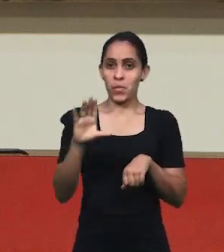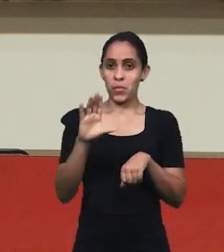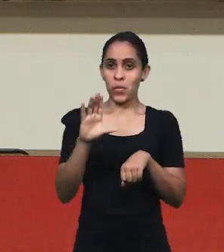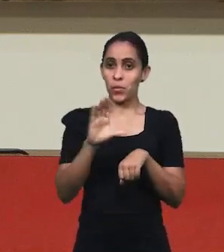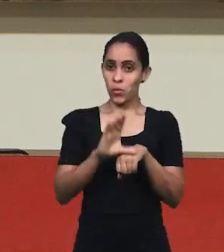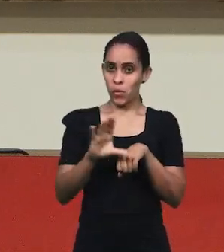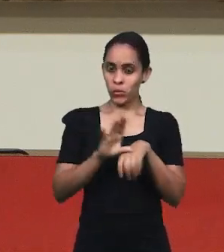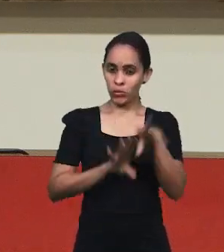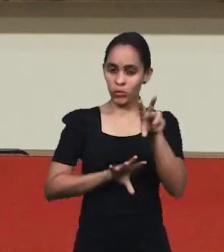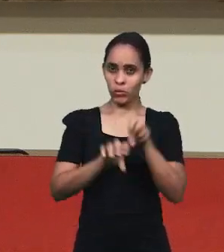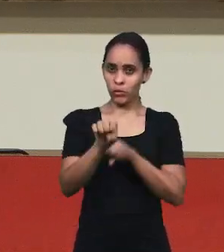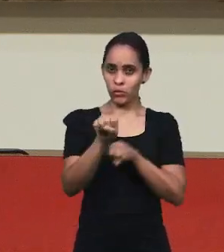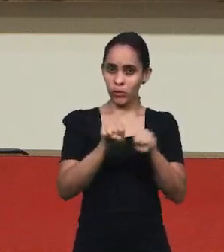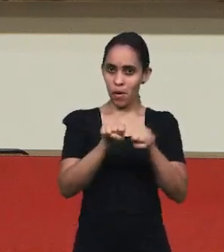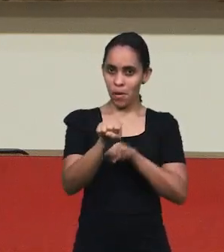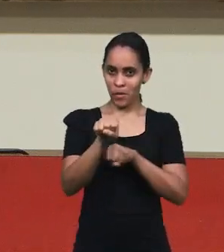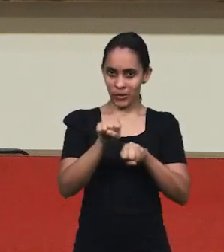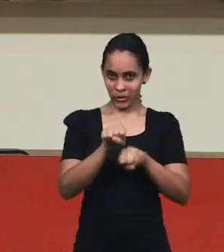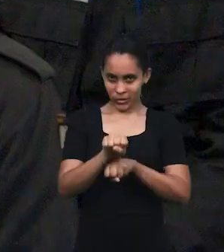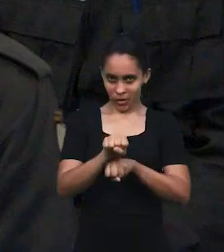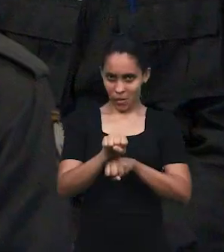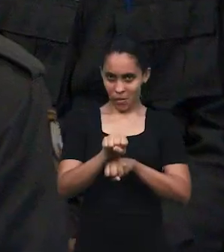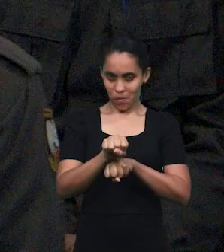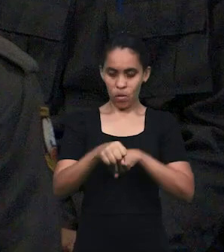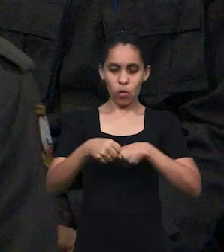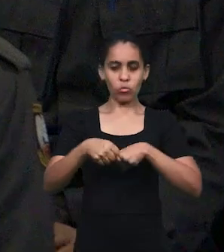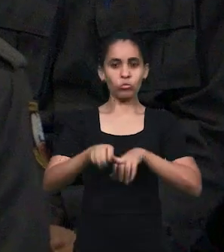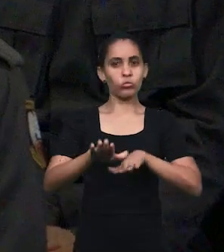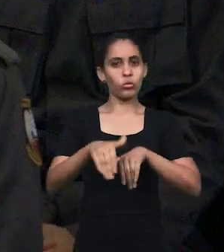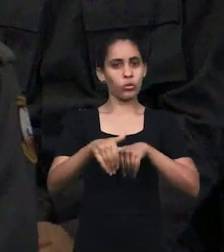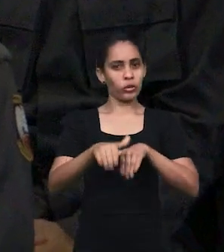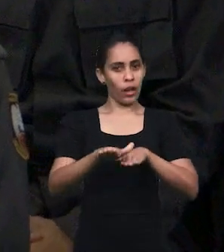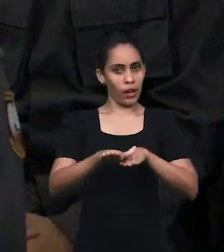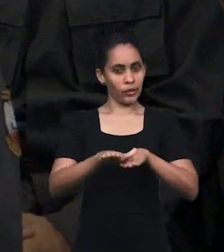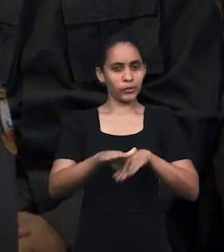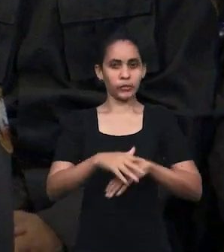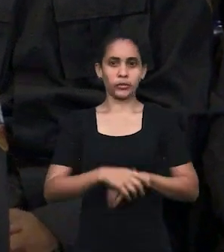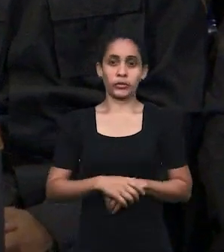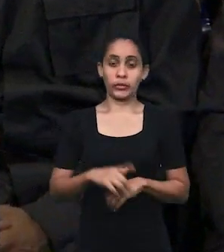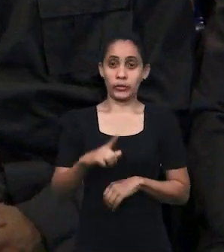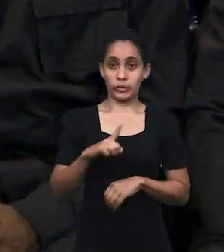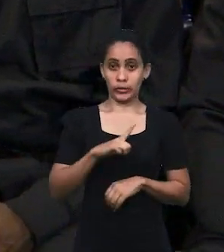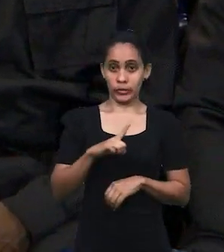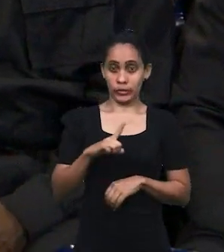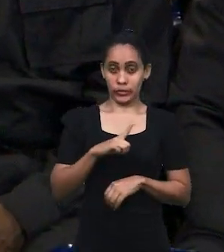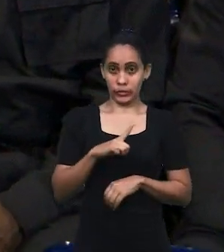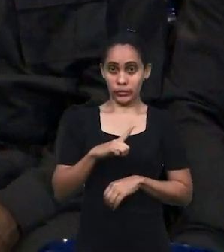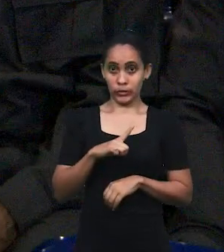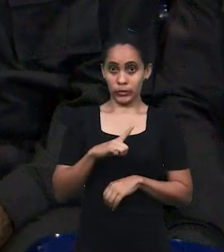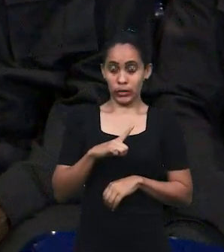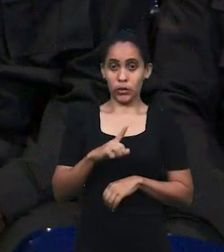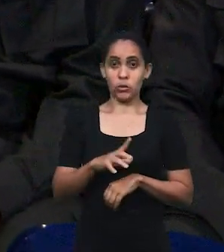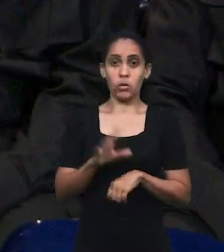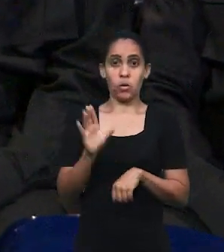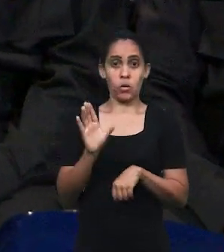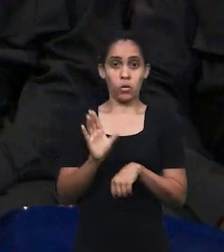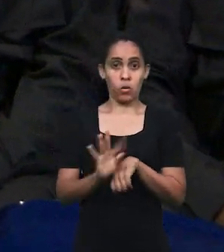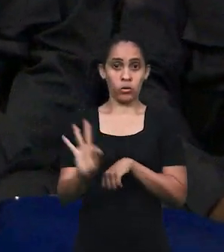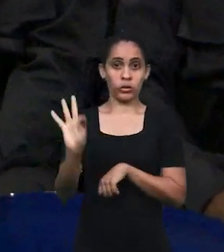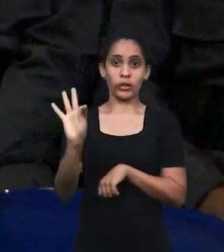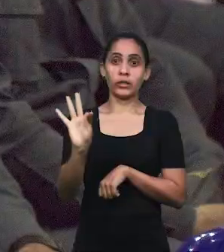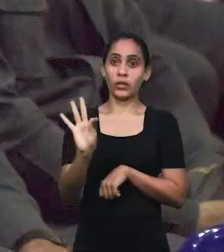de soldados, que tem a graduação superior